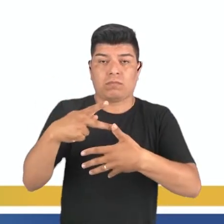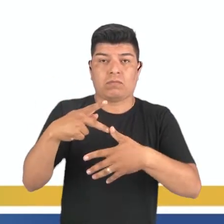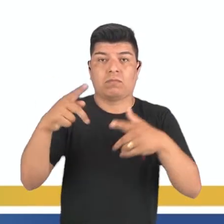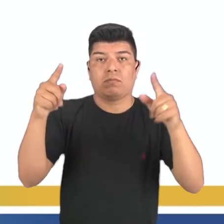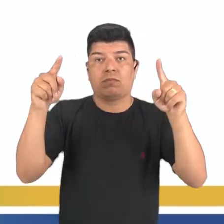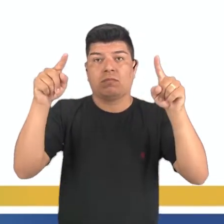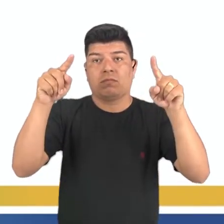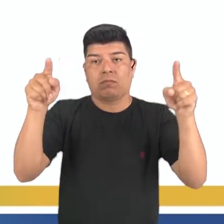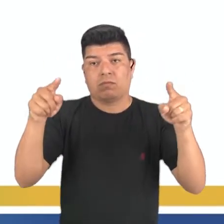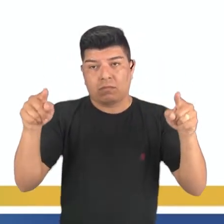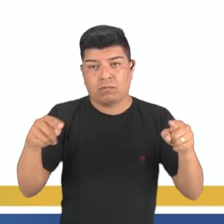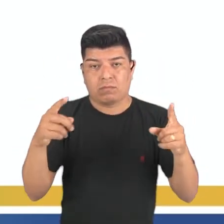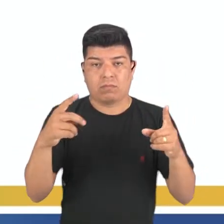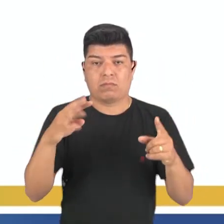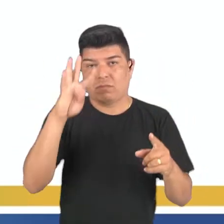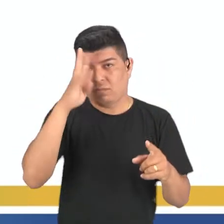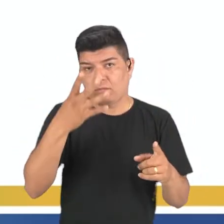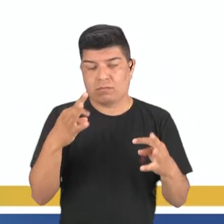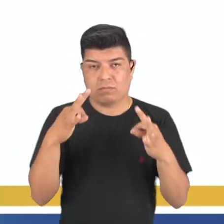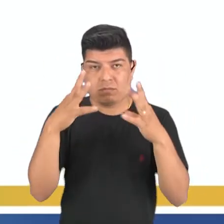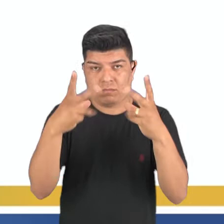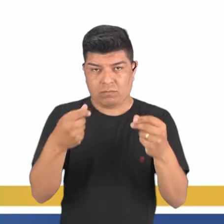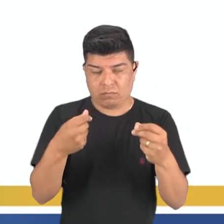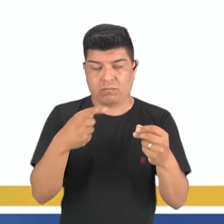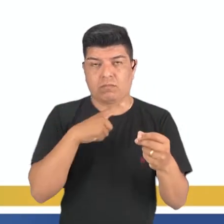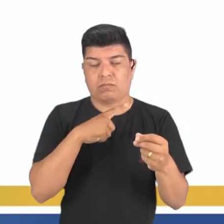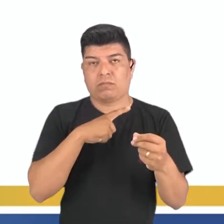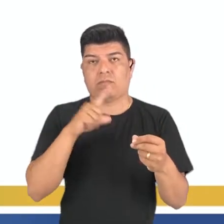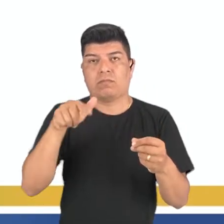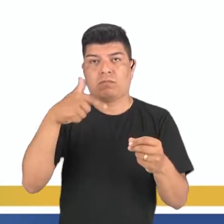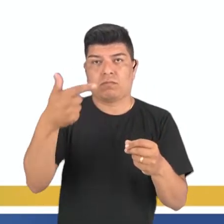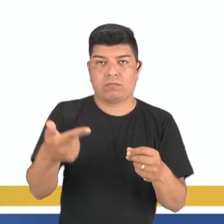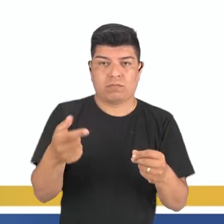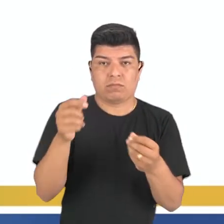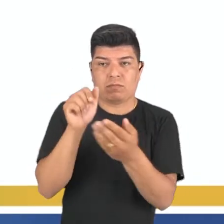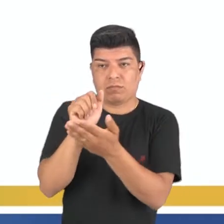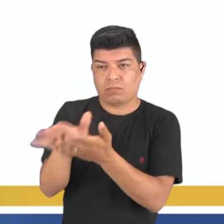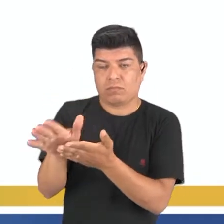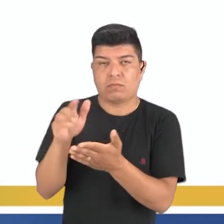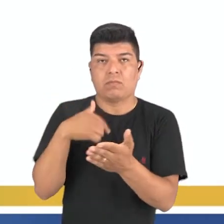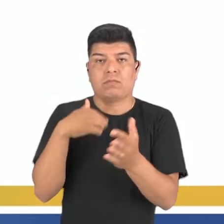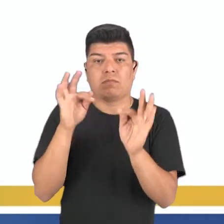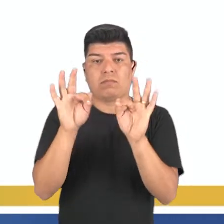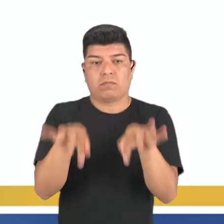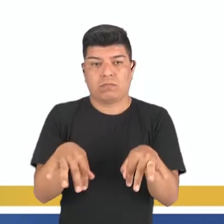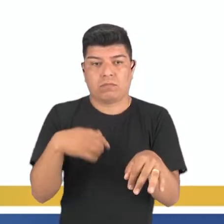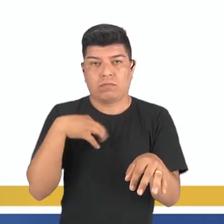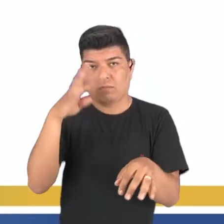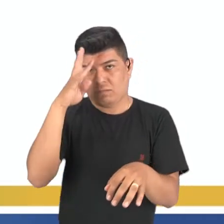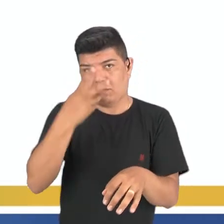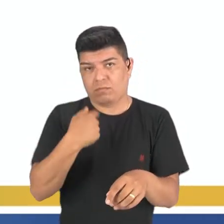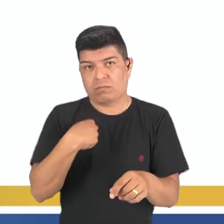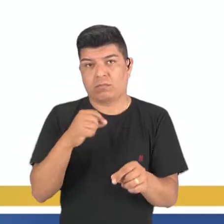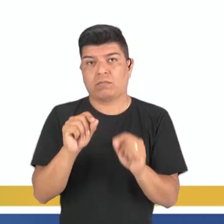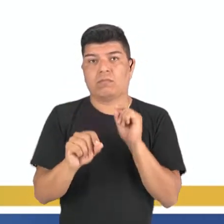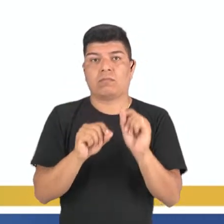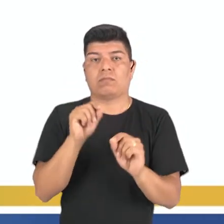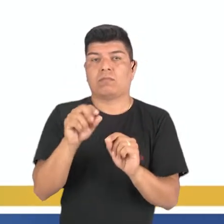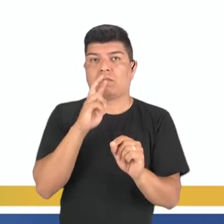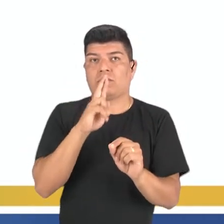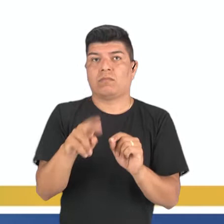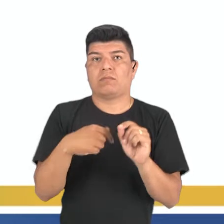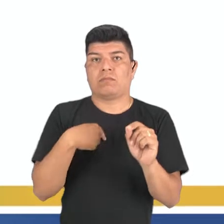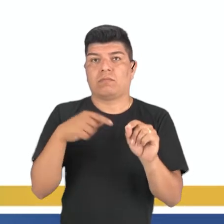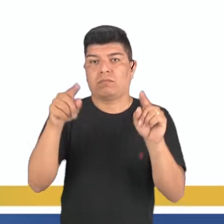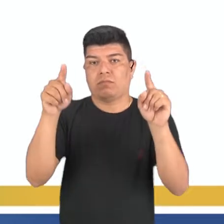colchetes. Resolve tudo que está dentro do colchete e depois elimina. E por último a gente resolve o que fica dentro das chaves.